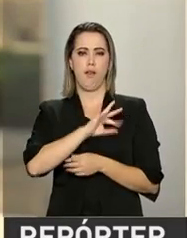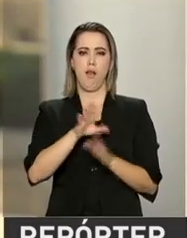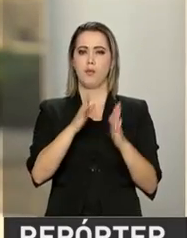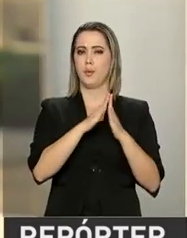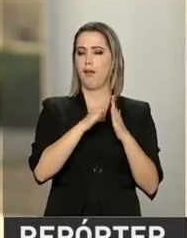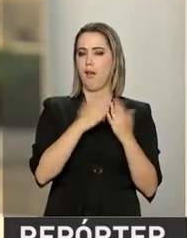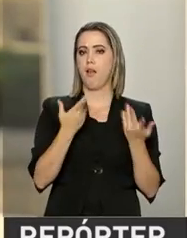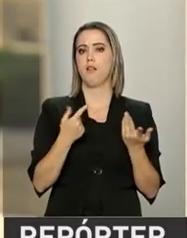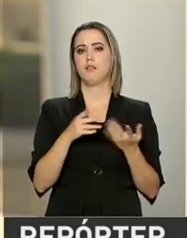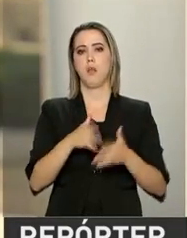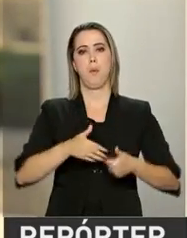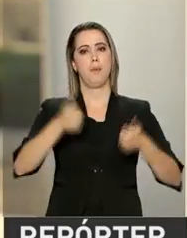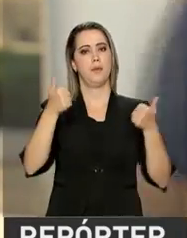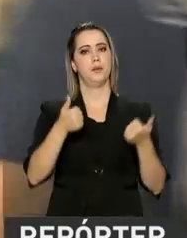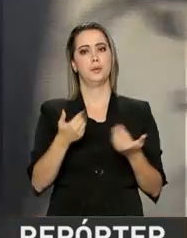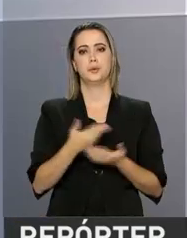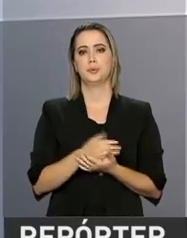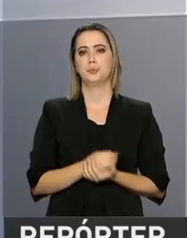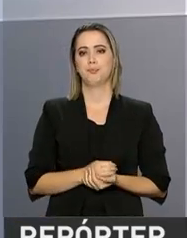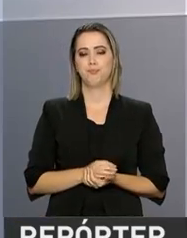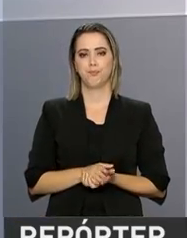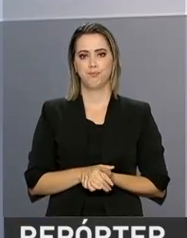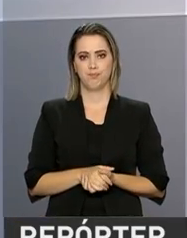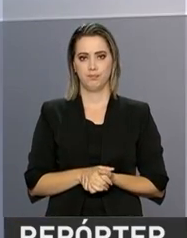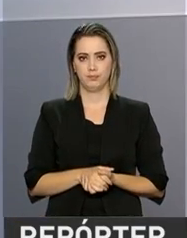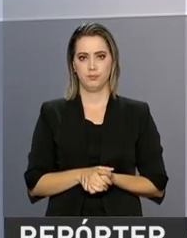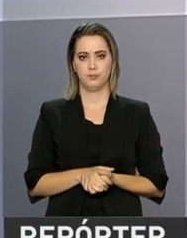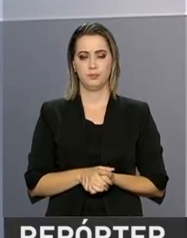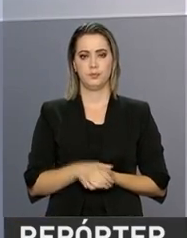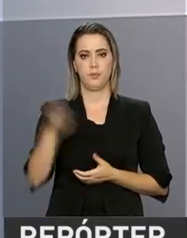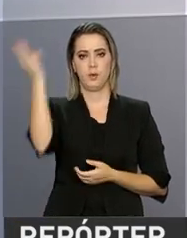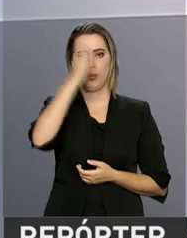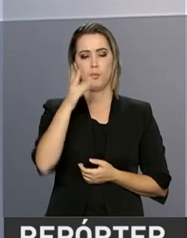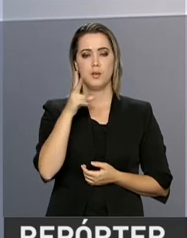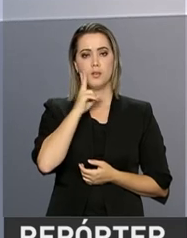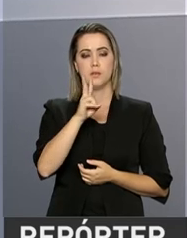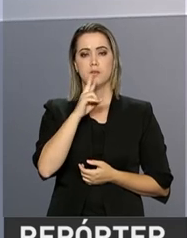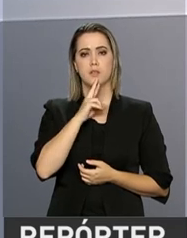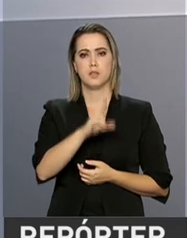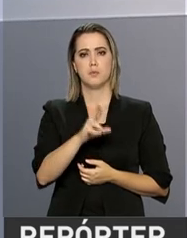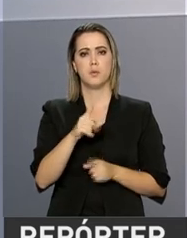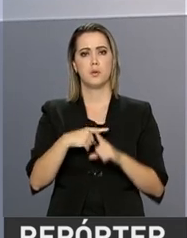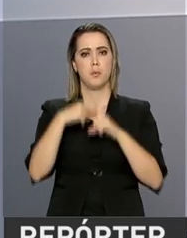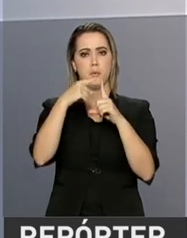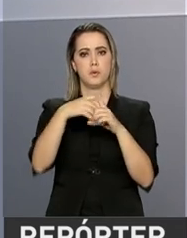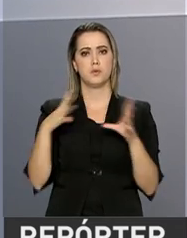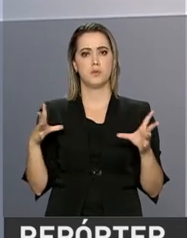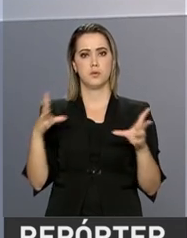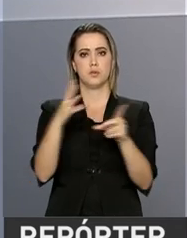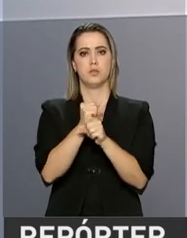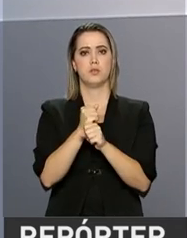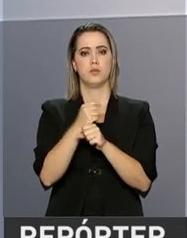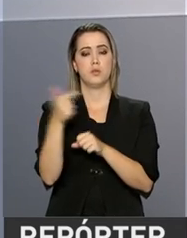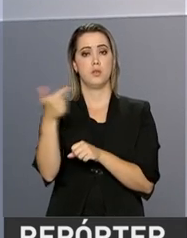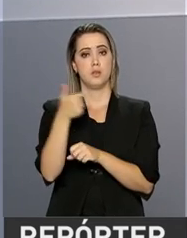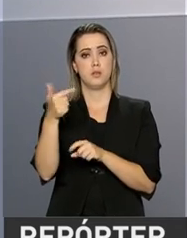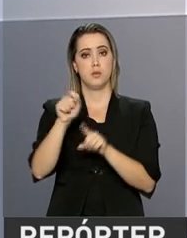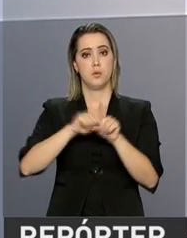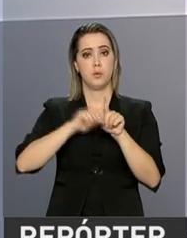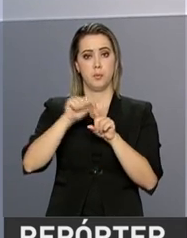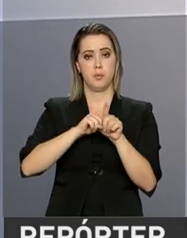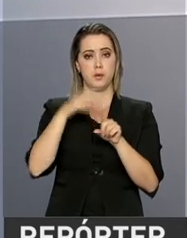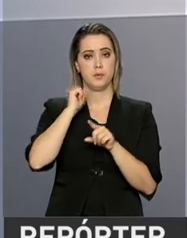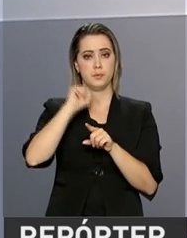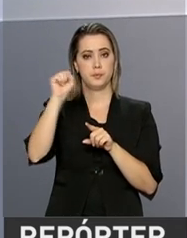casa melhorar as coisas né registra Resultado positivo nas contas externas pelo segundo mês